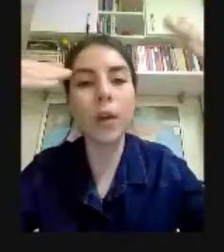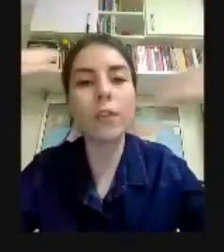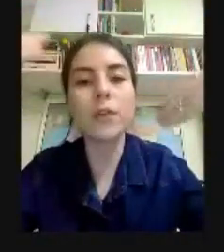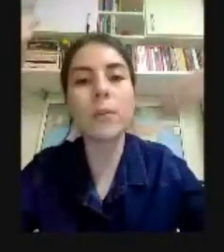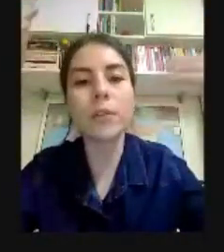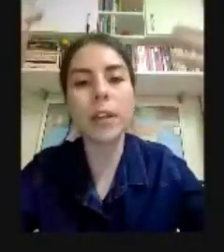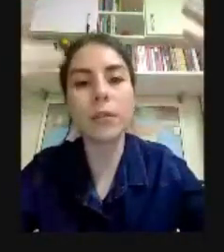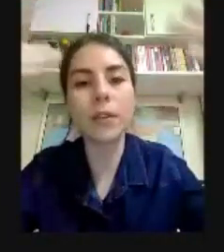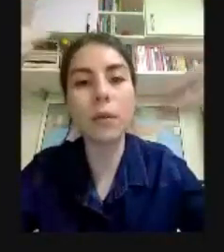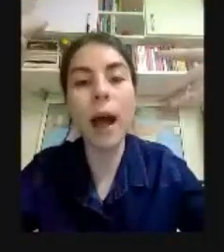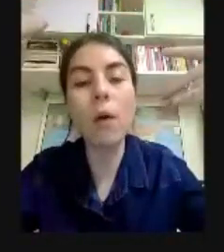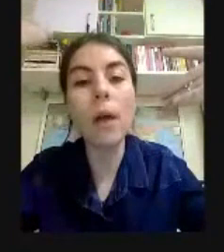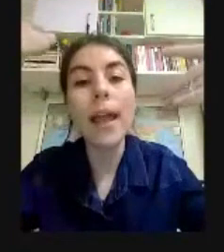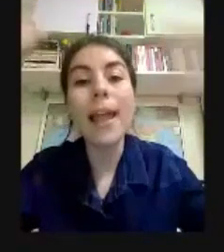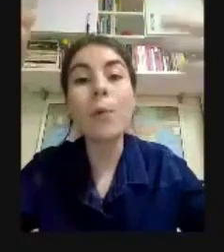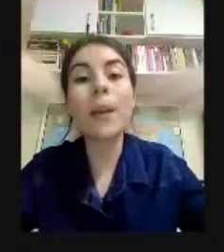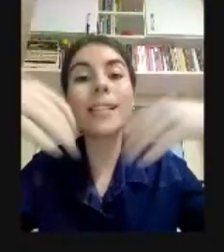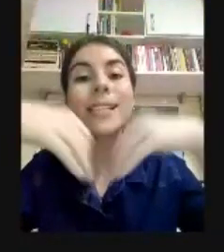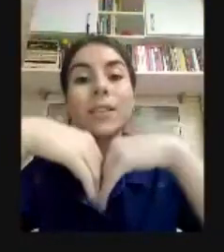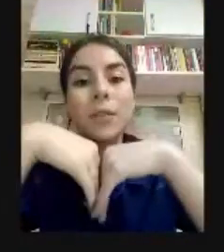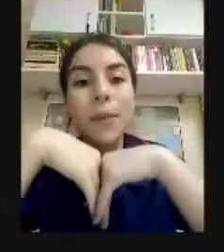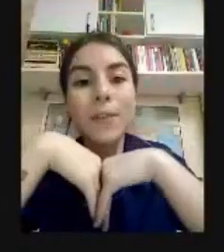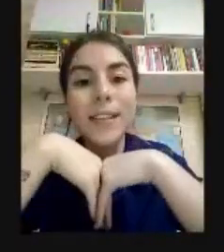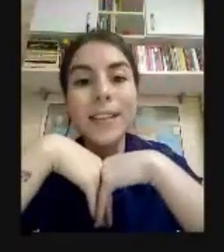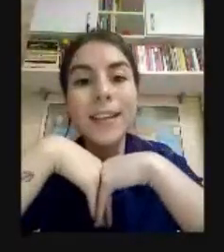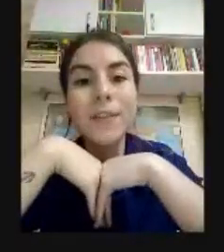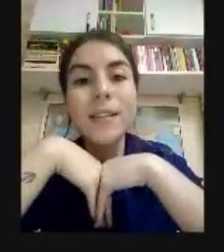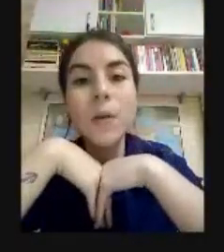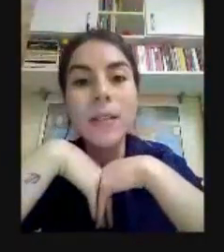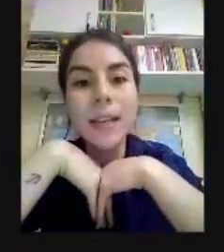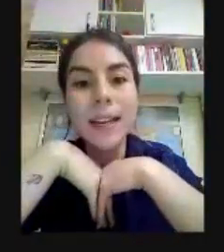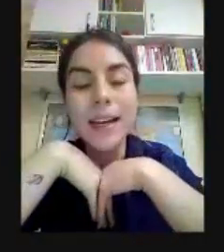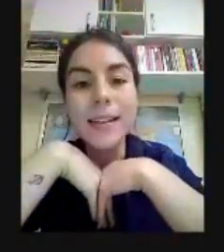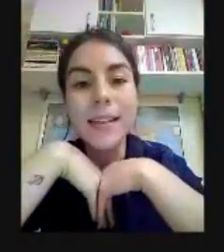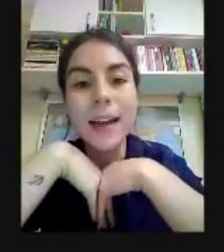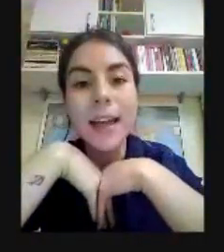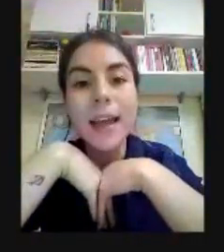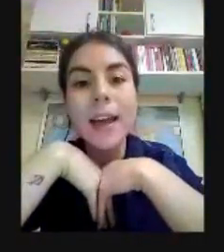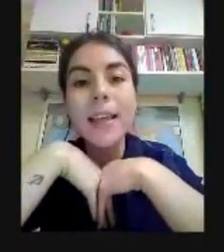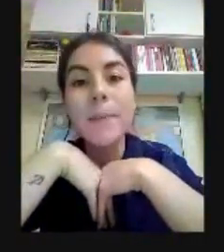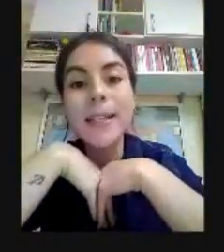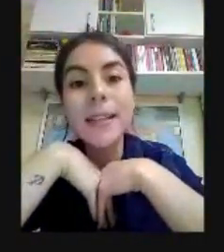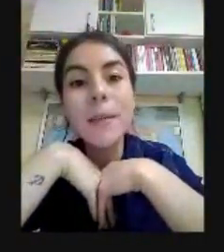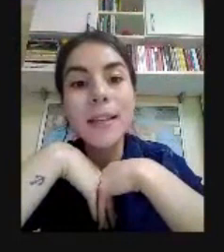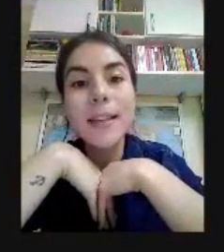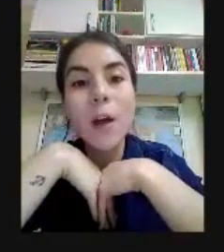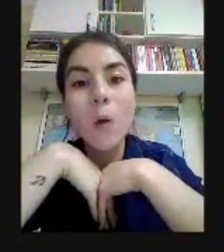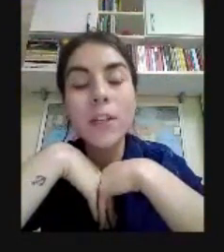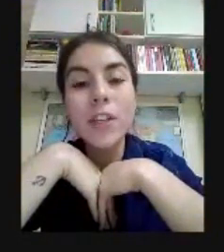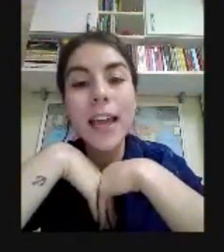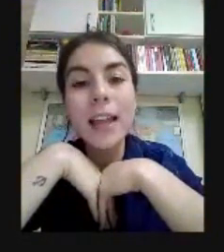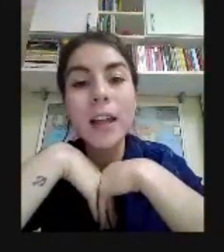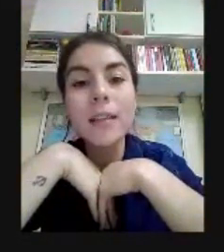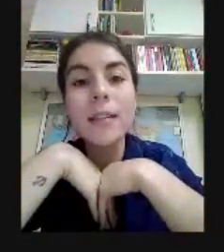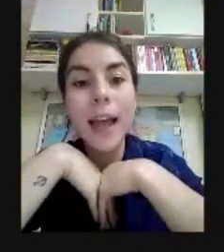intervenções que eu fiz sobre o gênero textual e o preciso também fazer essa intervenção com essa criança que precisa também